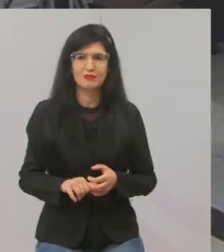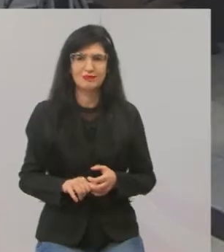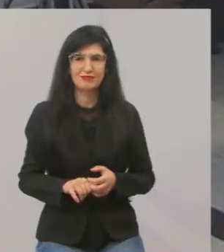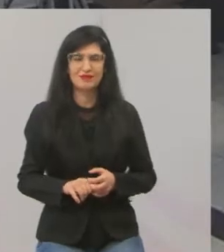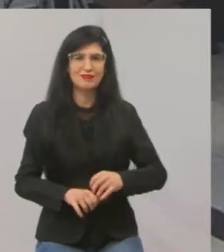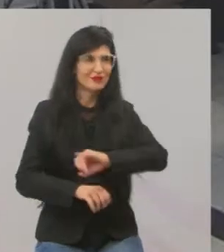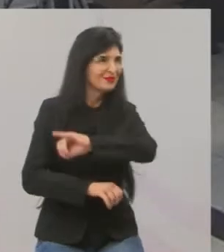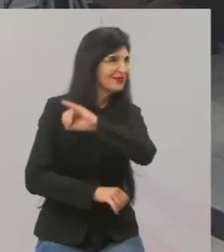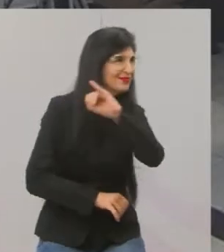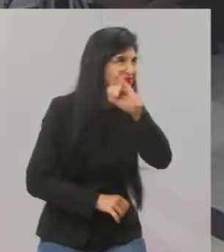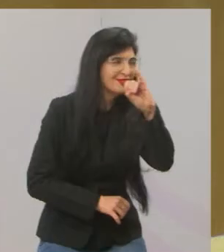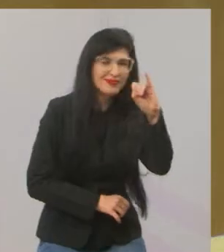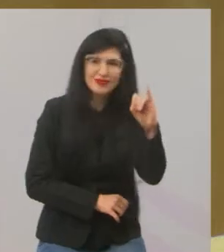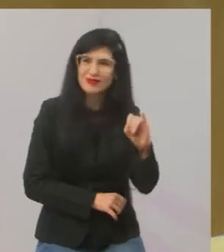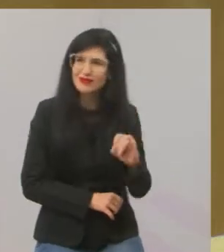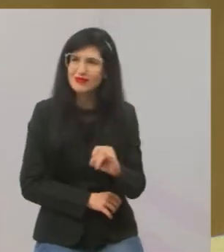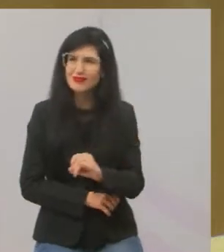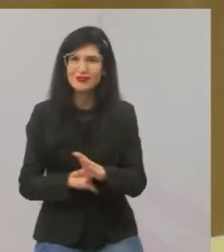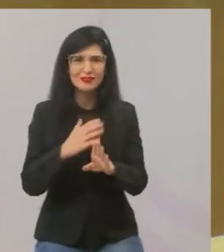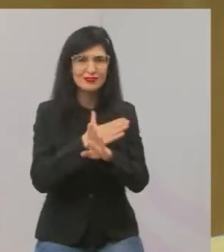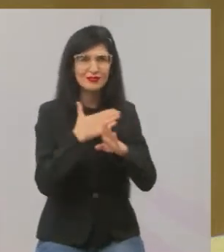Saudações a todos.